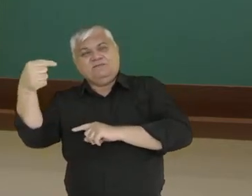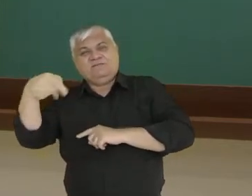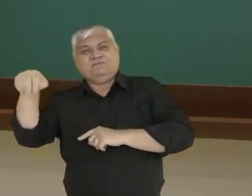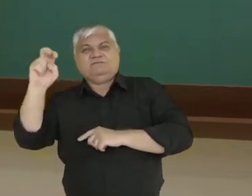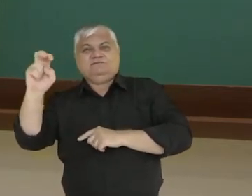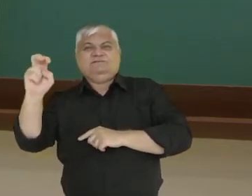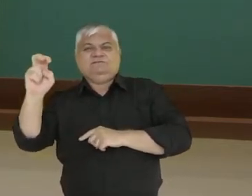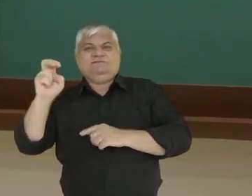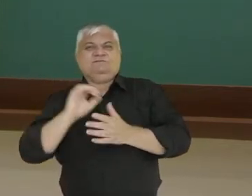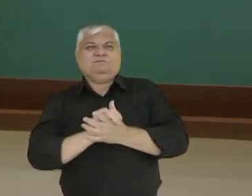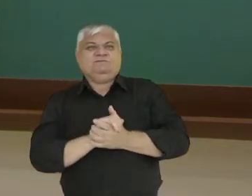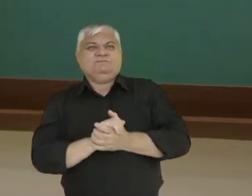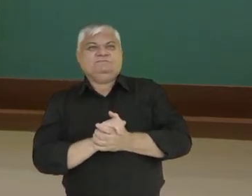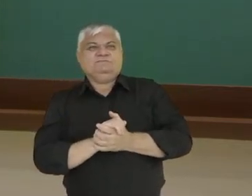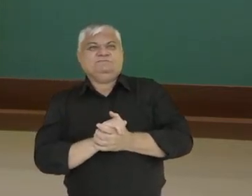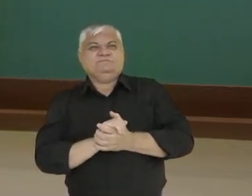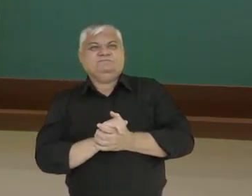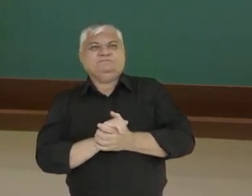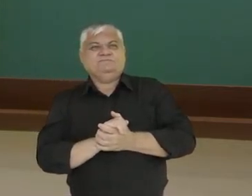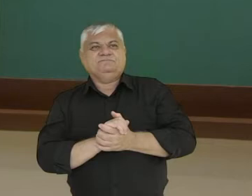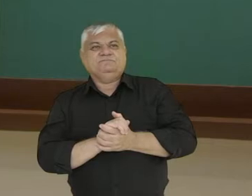de 10 na menos 5.